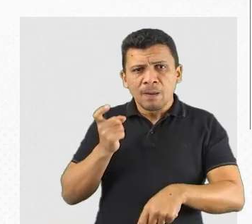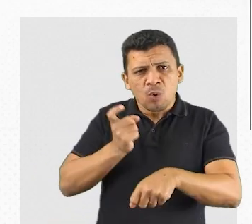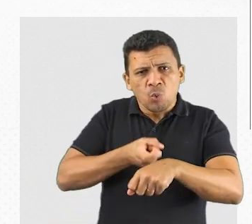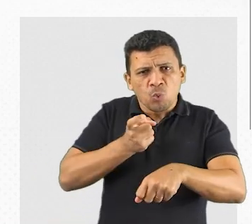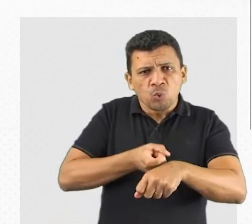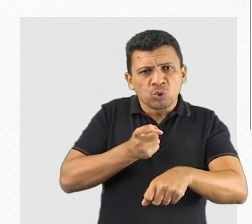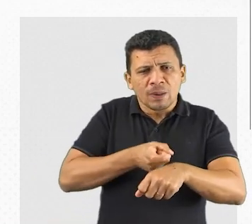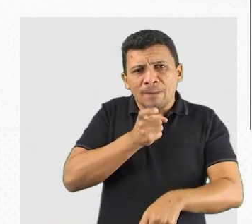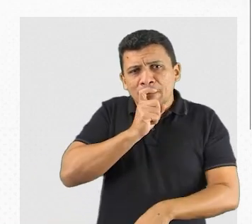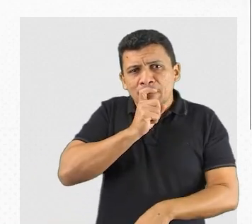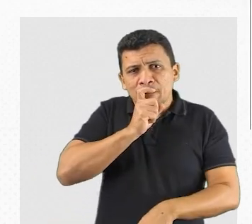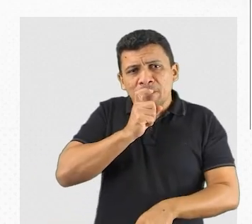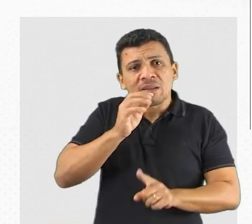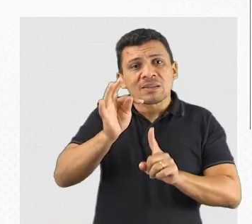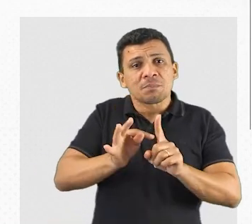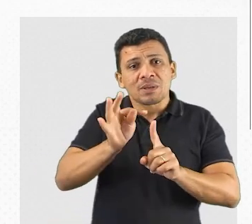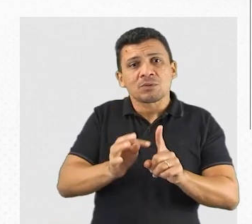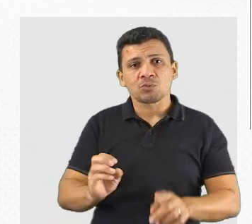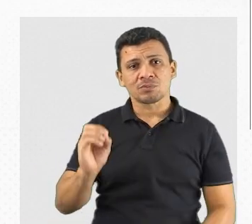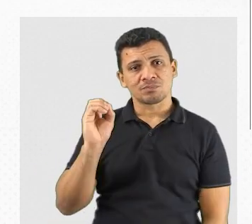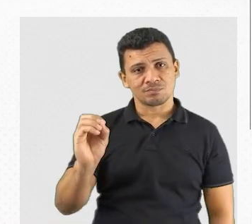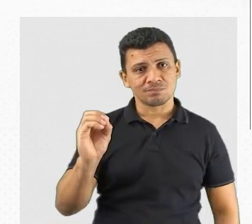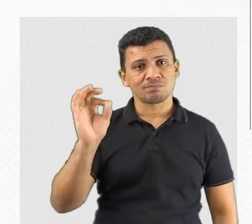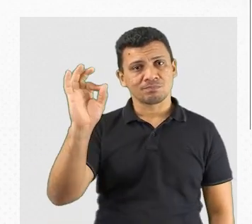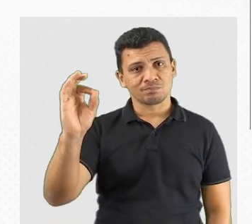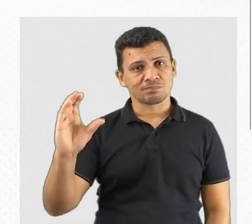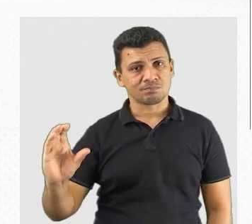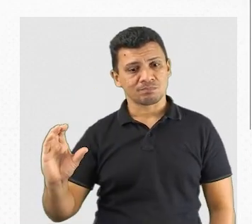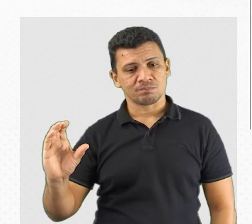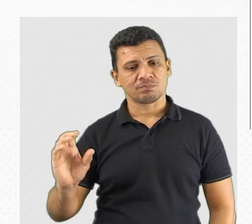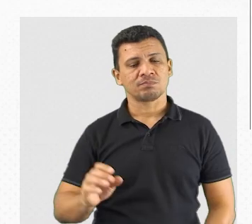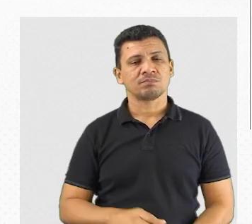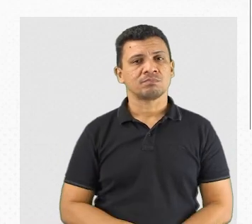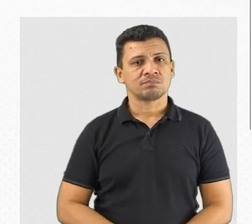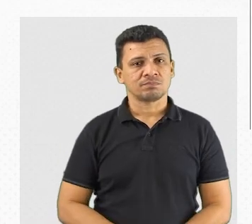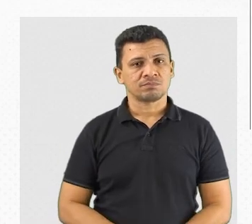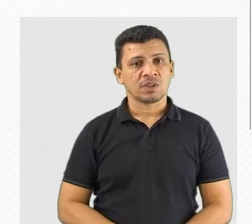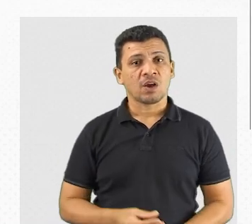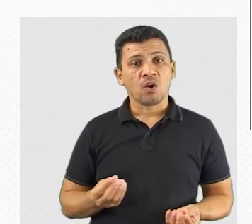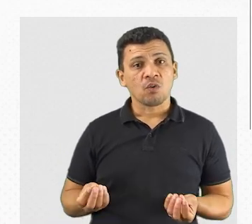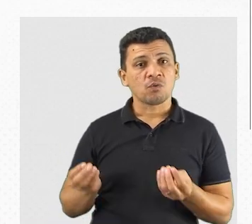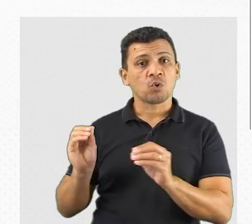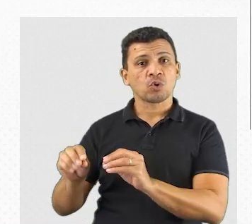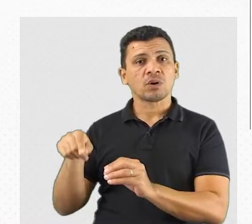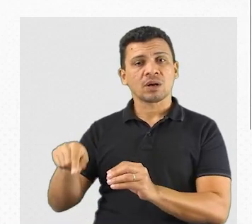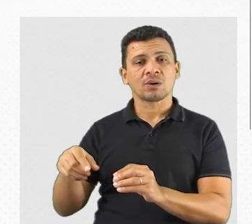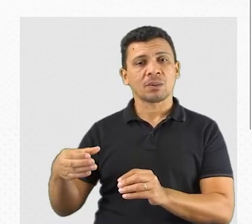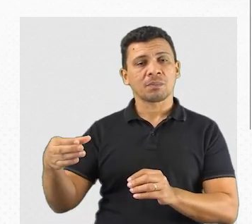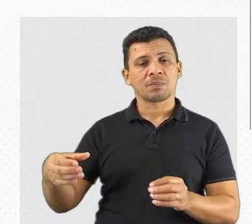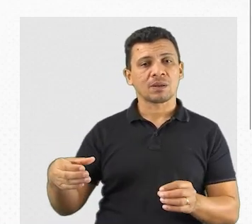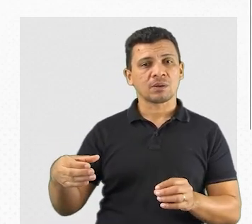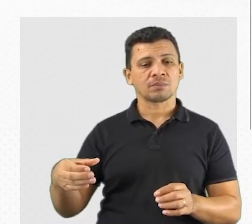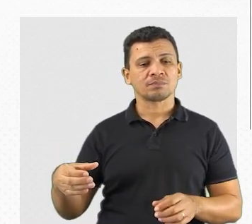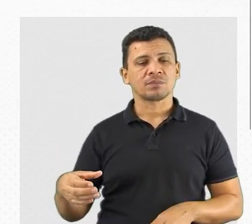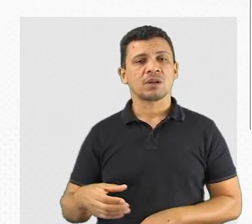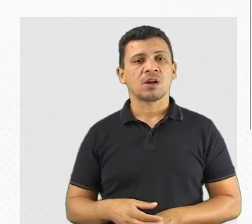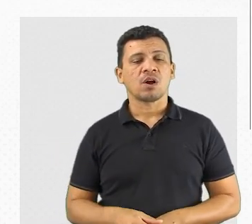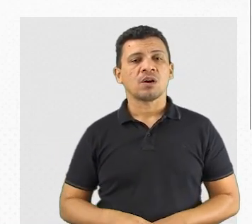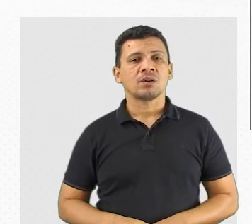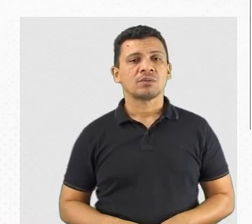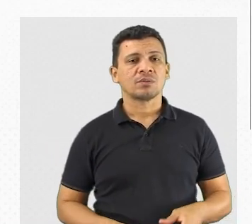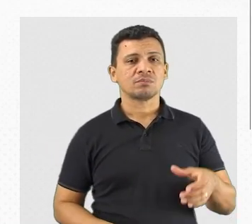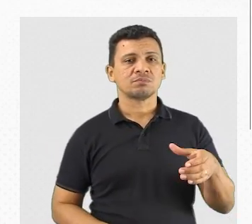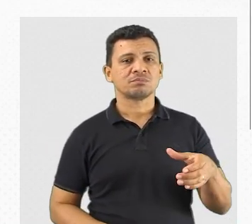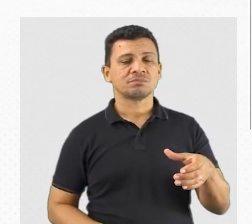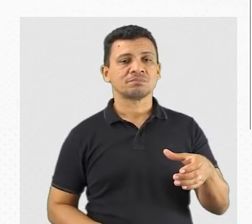temperatura de congelamento é 0 graus Celsius. Só que agora eu vou adicionar um soluto não volátil, tipo sal de cozinha. Eu vou fazer isso,